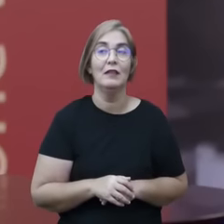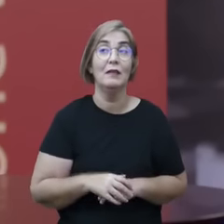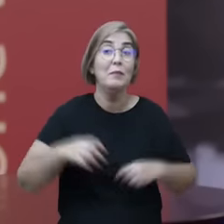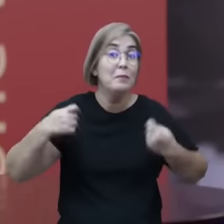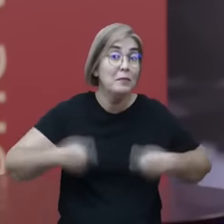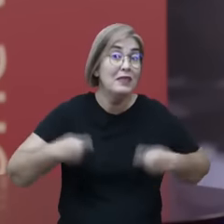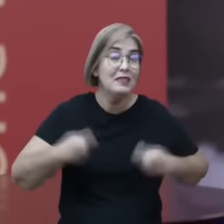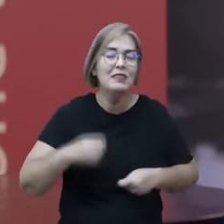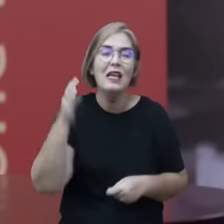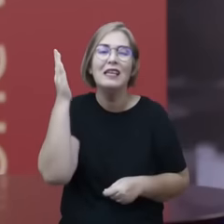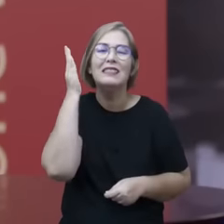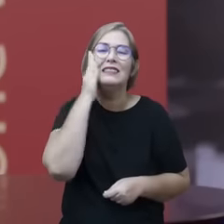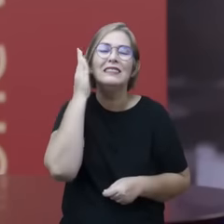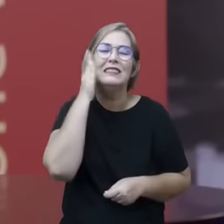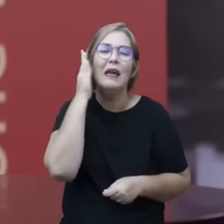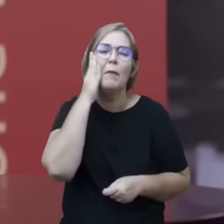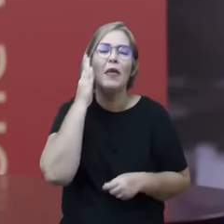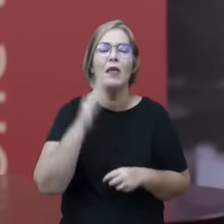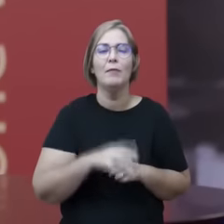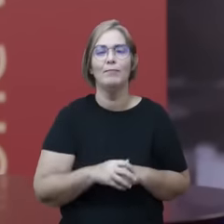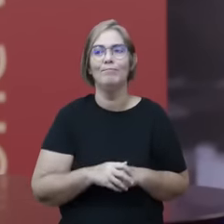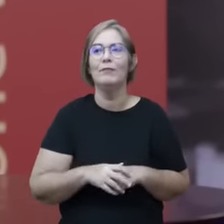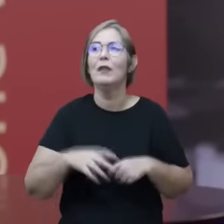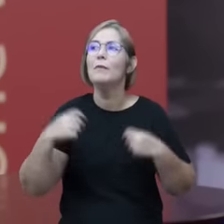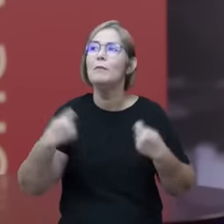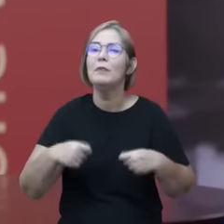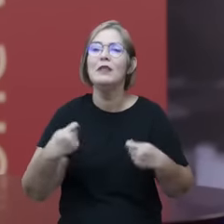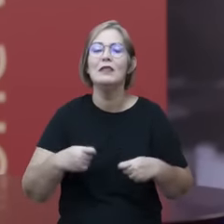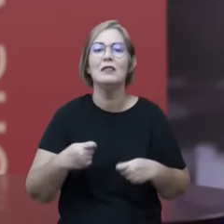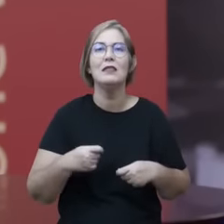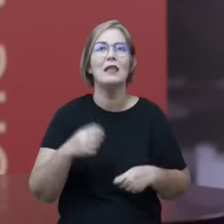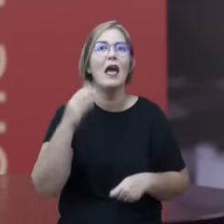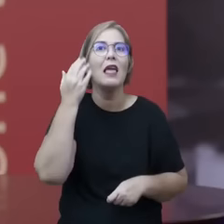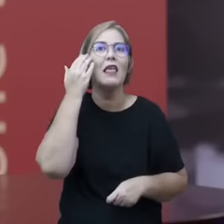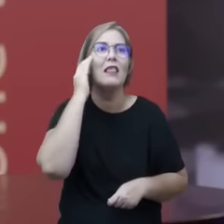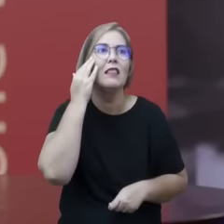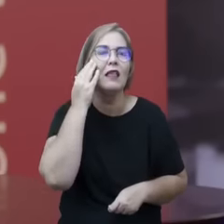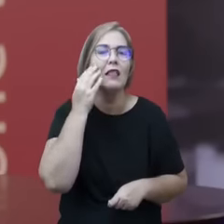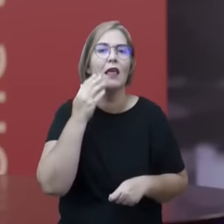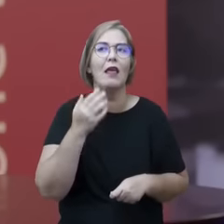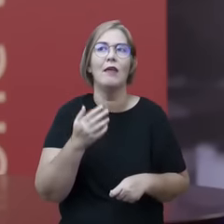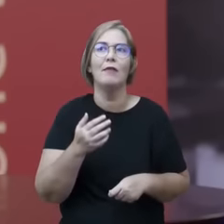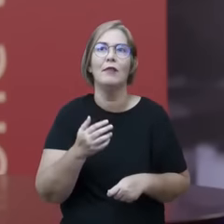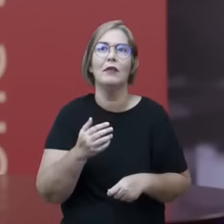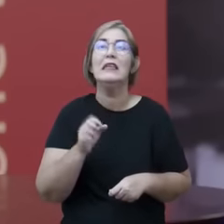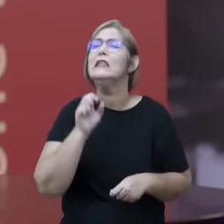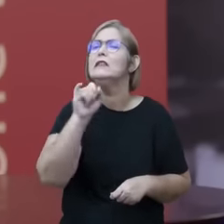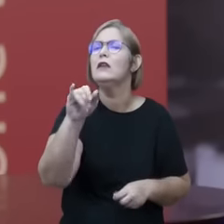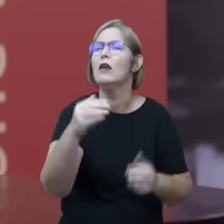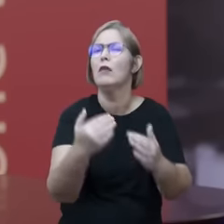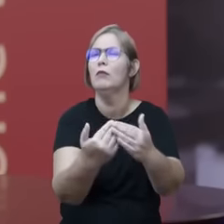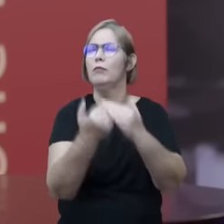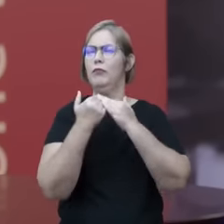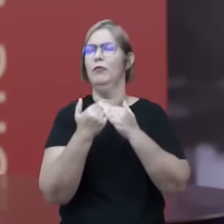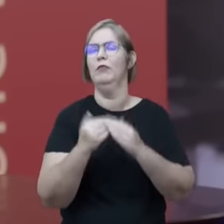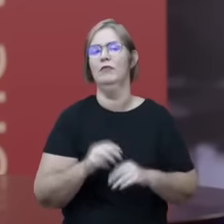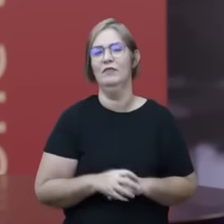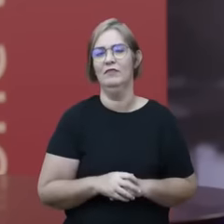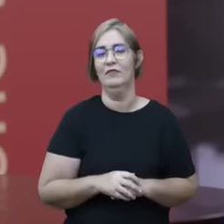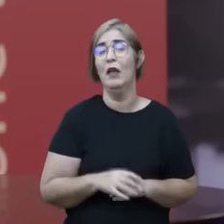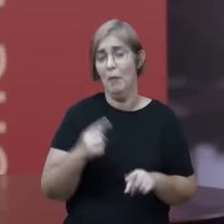né, eh, ser refutados, porque é fácil, é, é